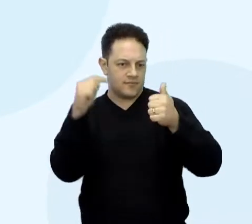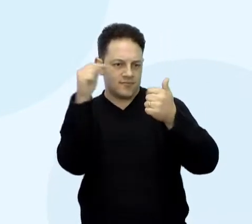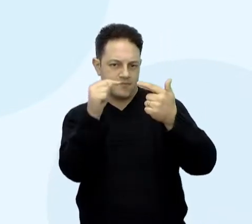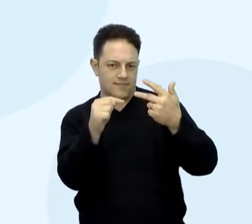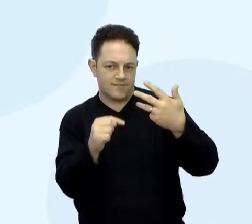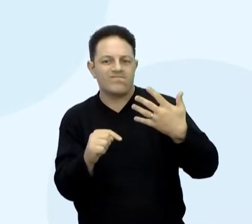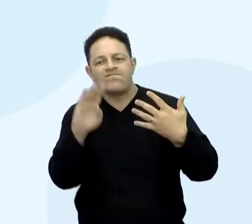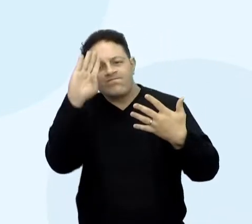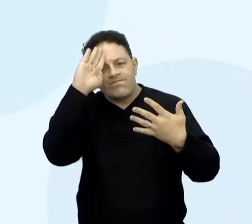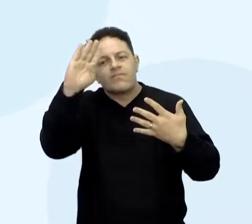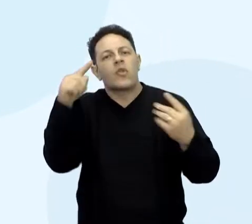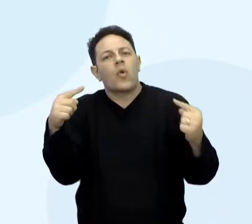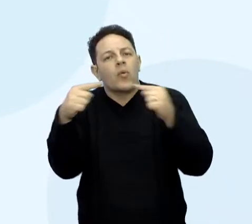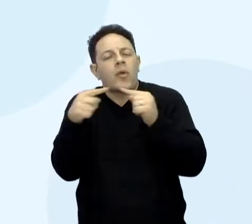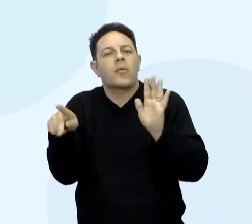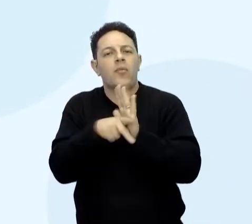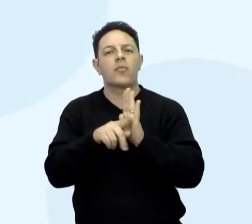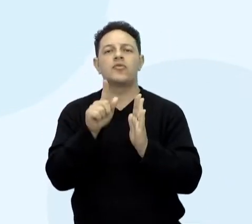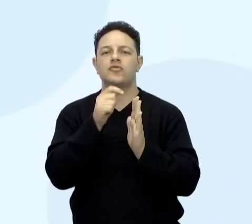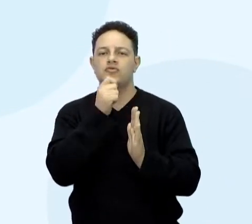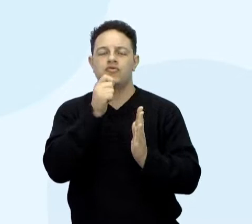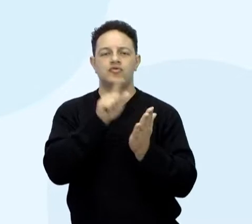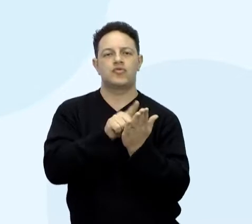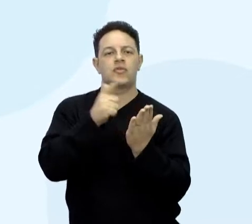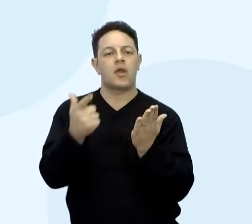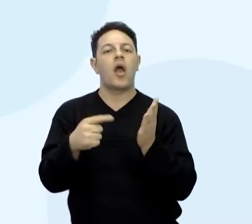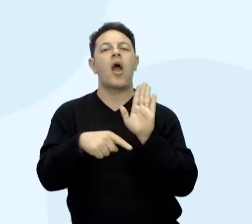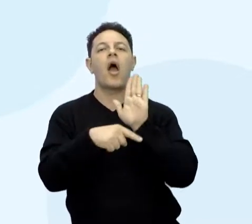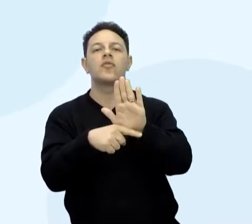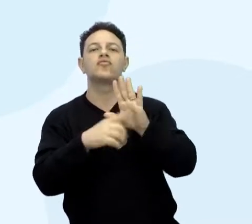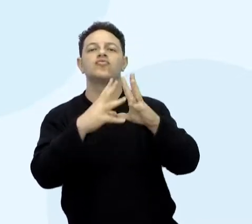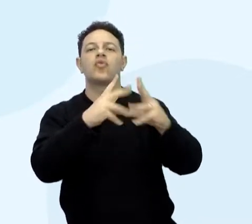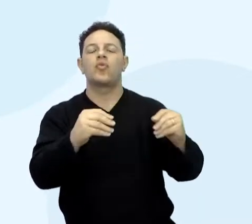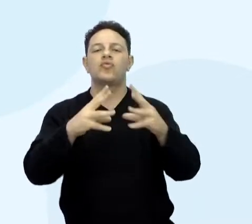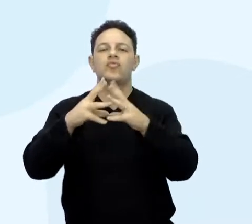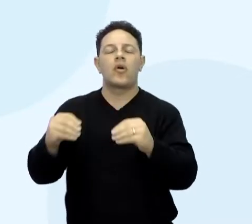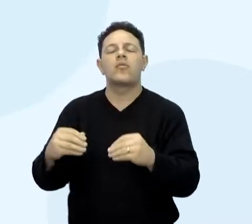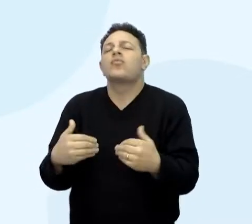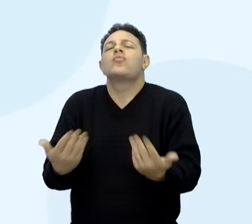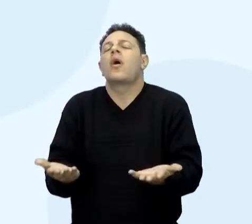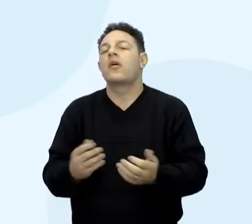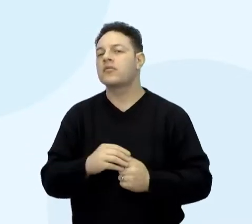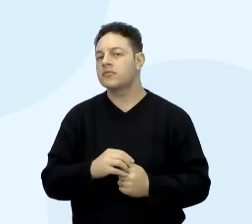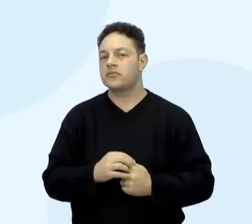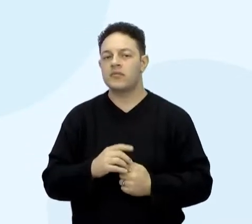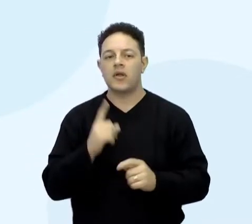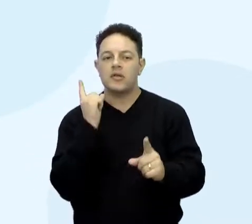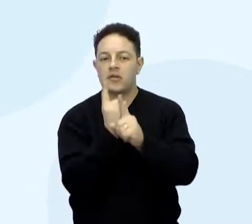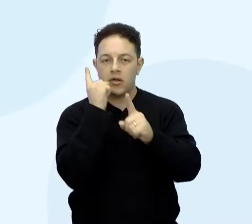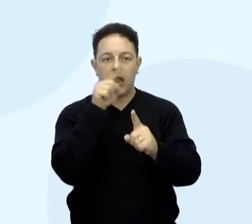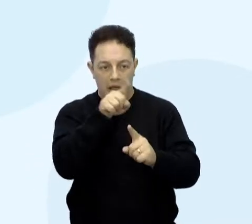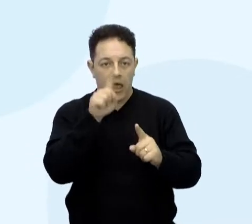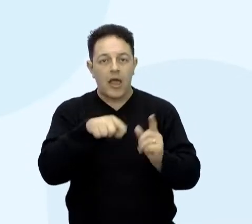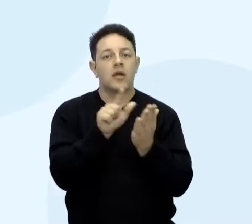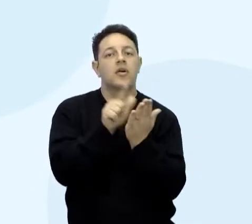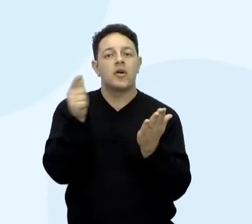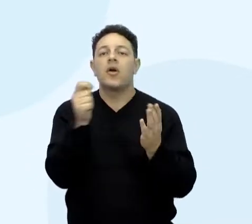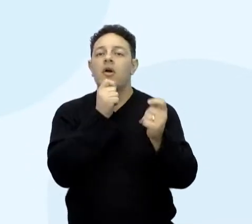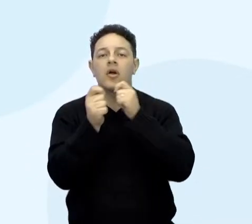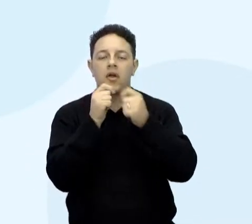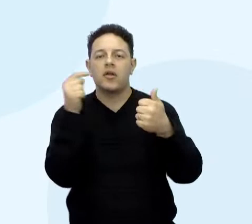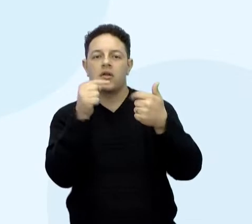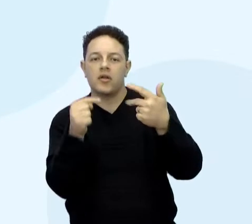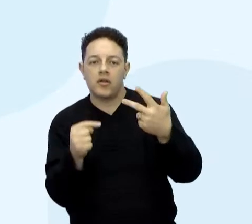uma reportagem de jornalismo de soluções? Opa, excelente pergunta. Uma reportagem de jornalismo de soluções tem como